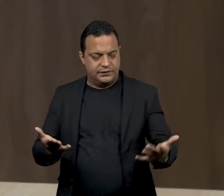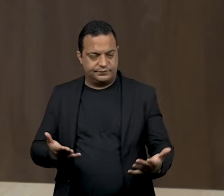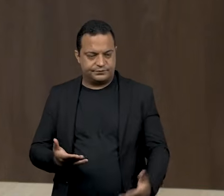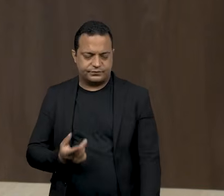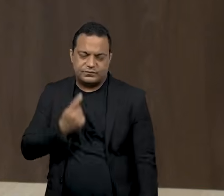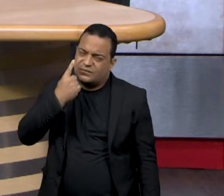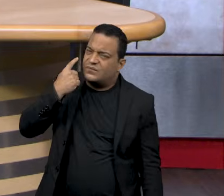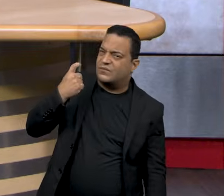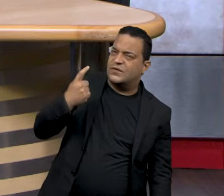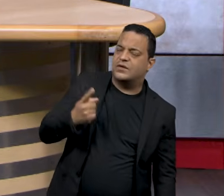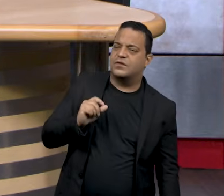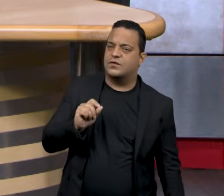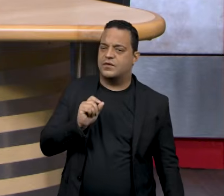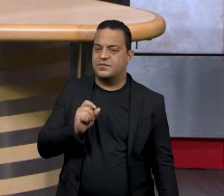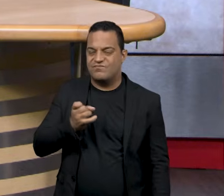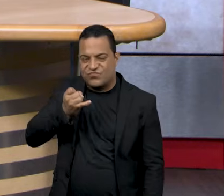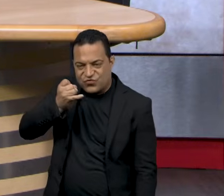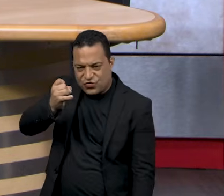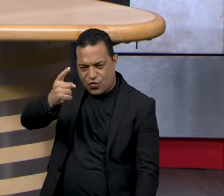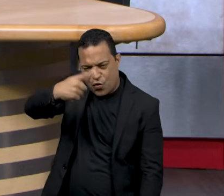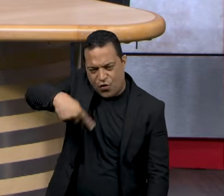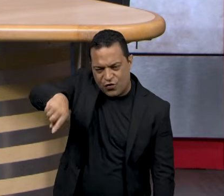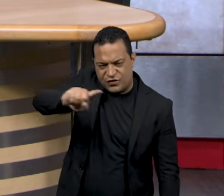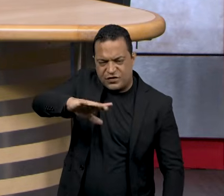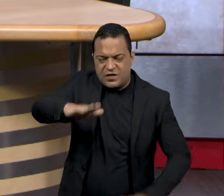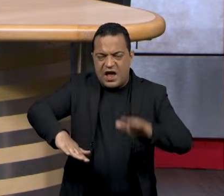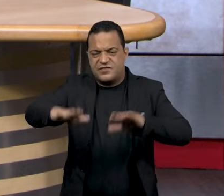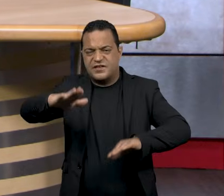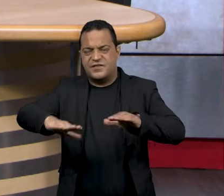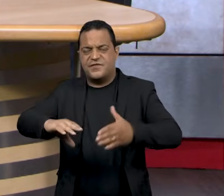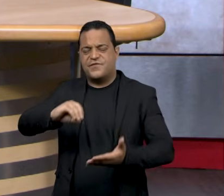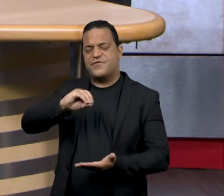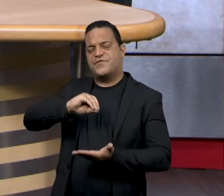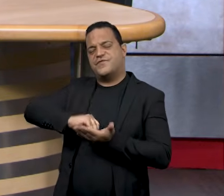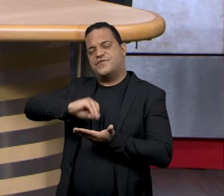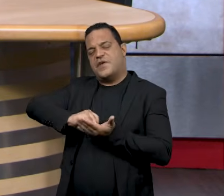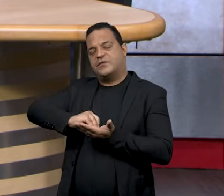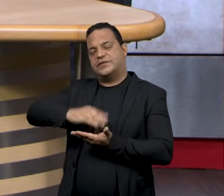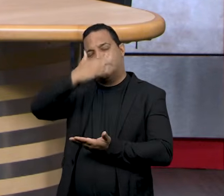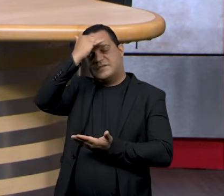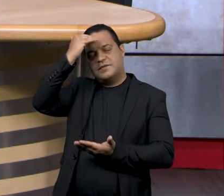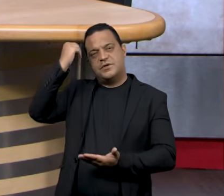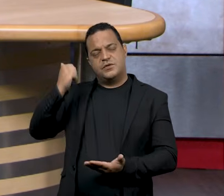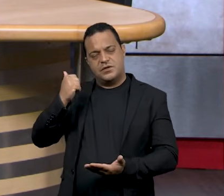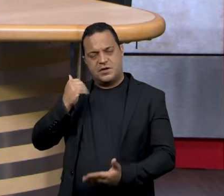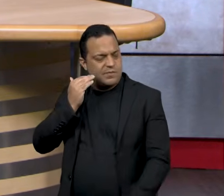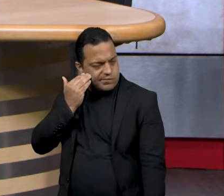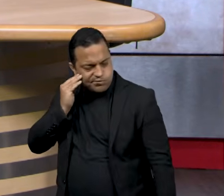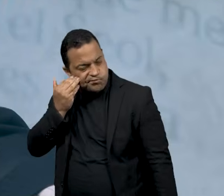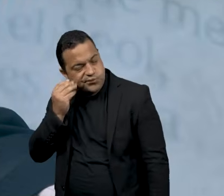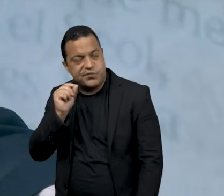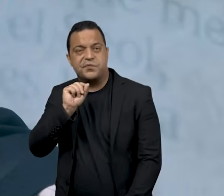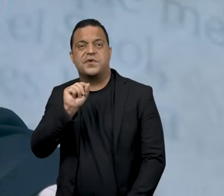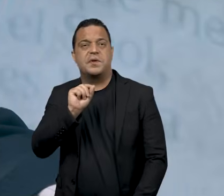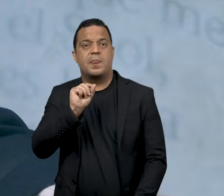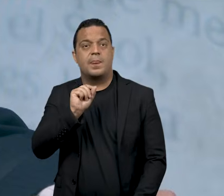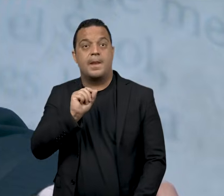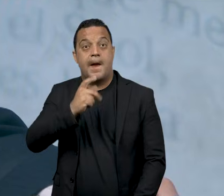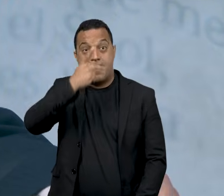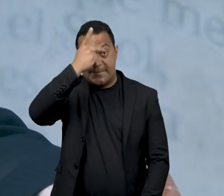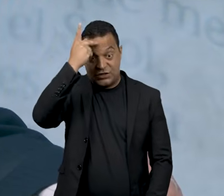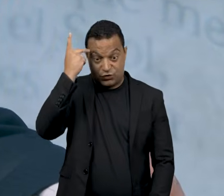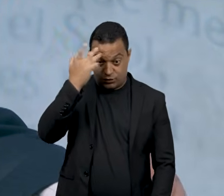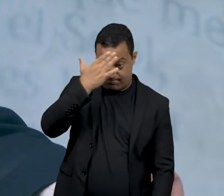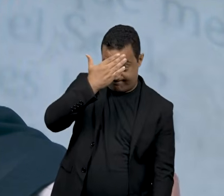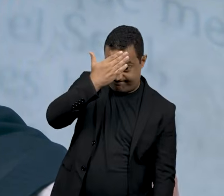dar. Sim, inclusive é interessante, ele fala assim, se algum de vós tem falta de sabedoria. Eu entendo